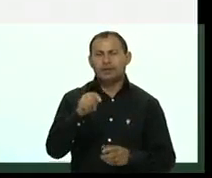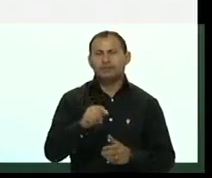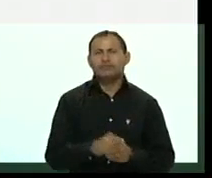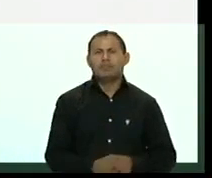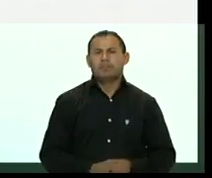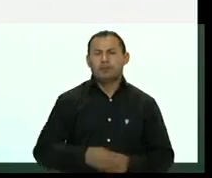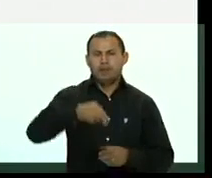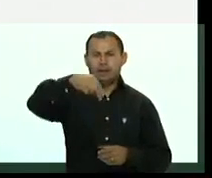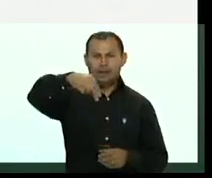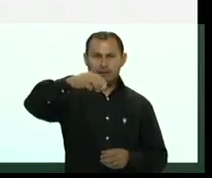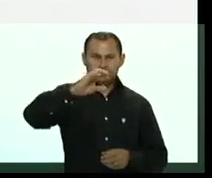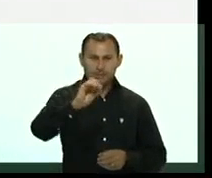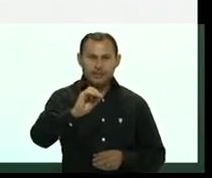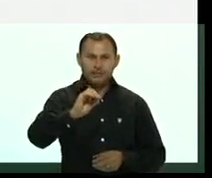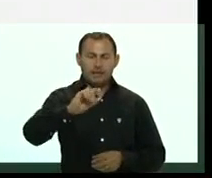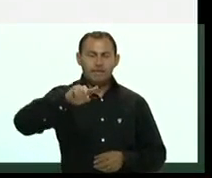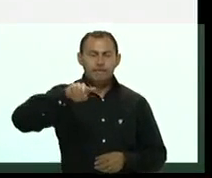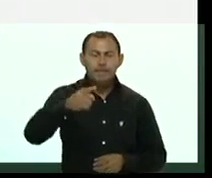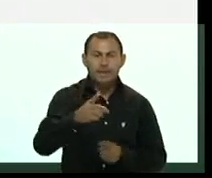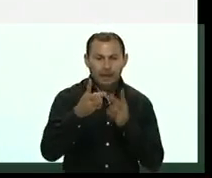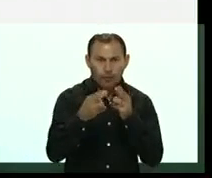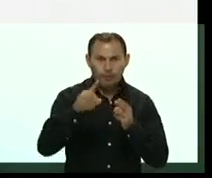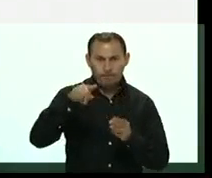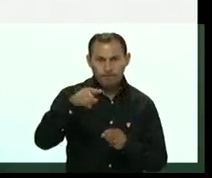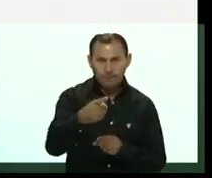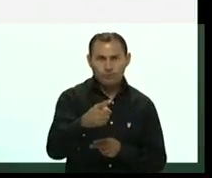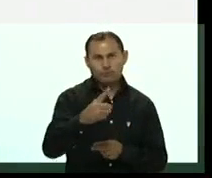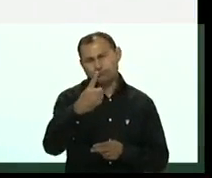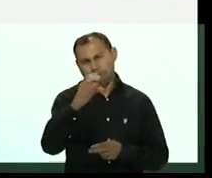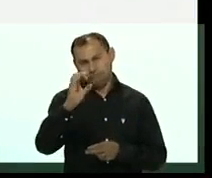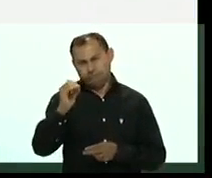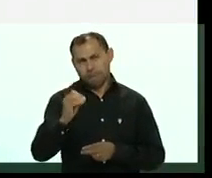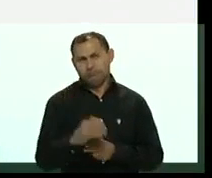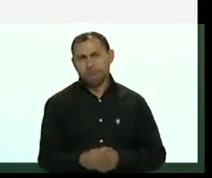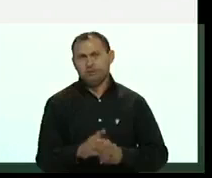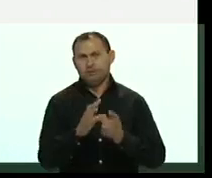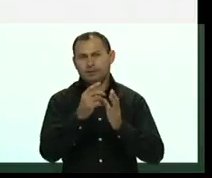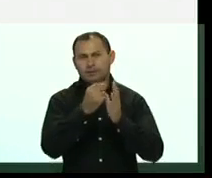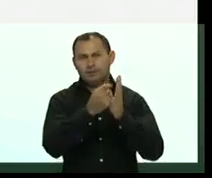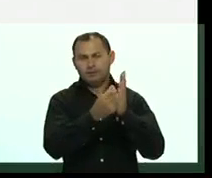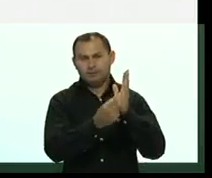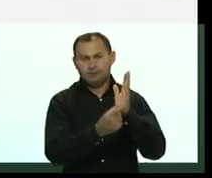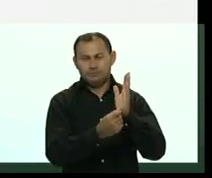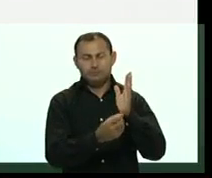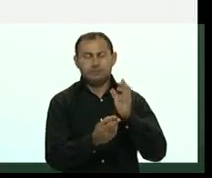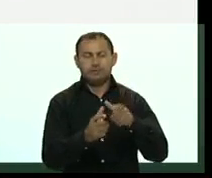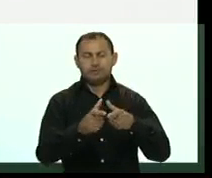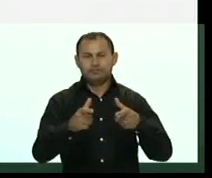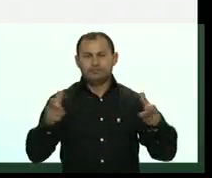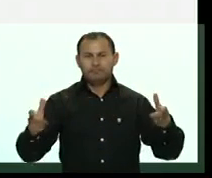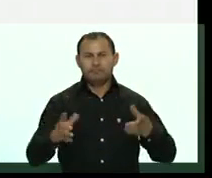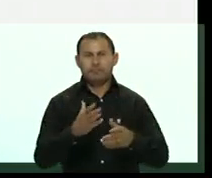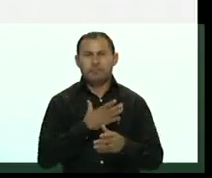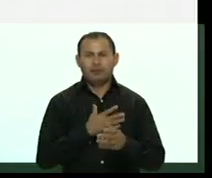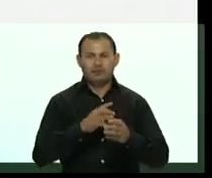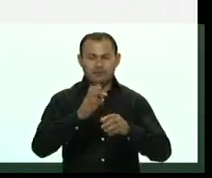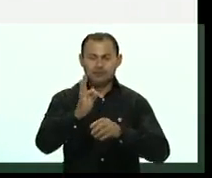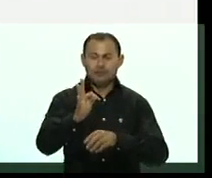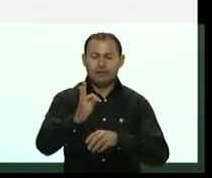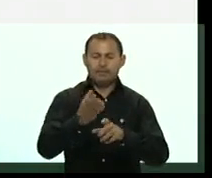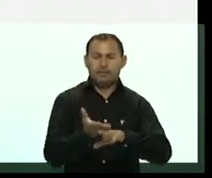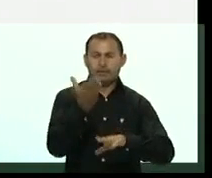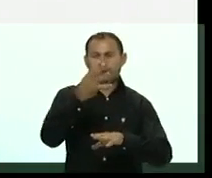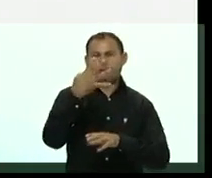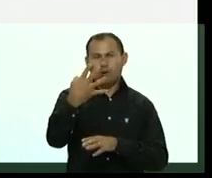que esse N0 é 1000 e a gente tem que encontrar essa taxa de crescimento quando o meu t é maior que